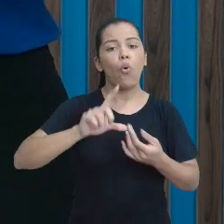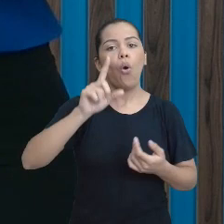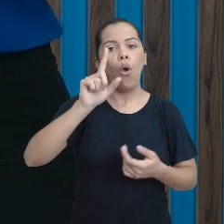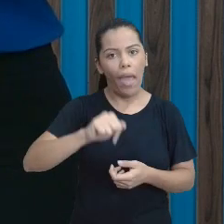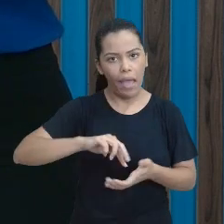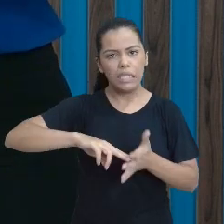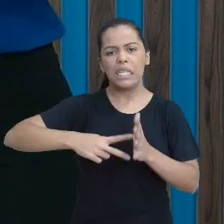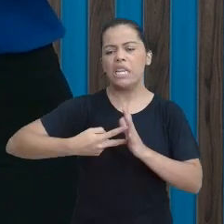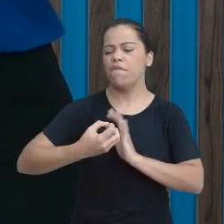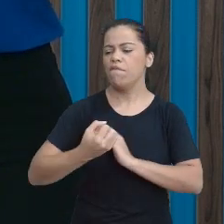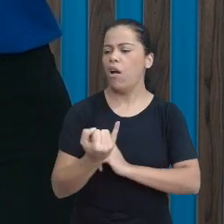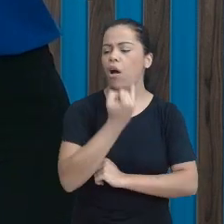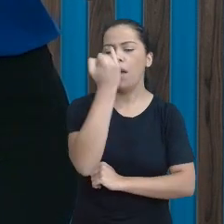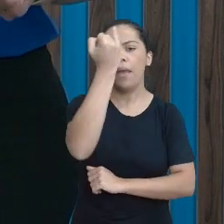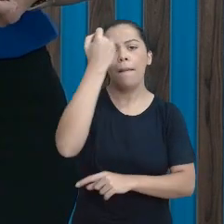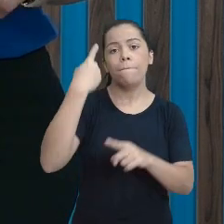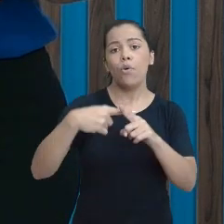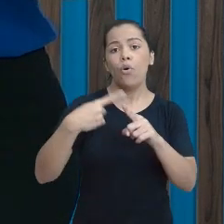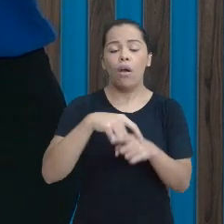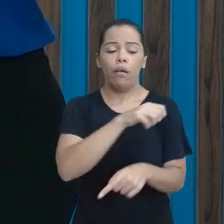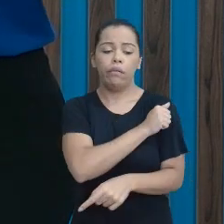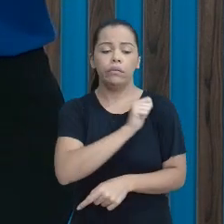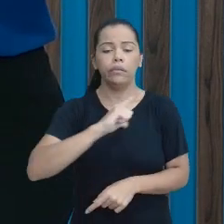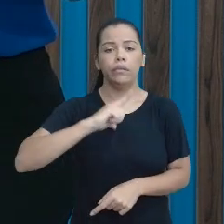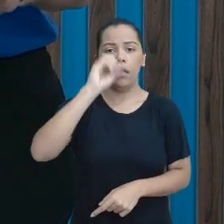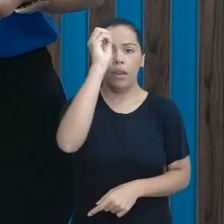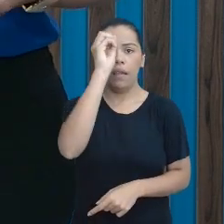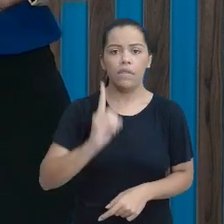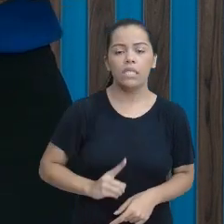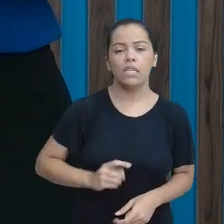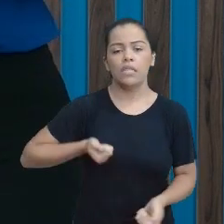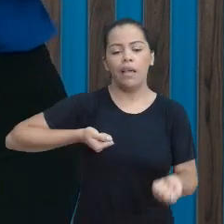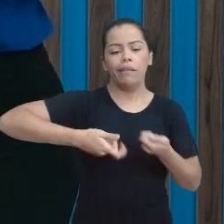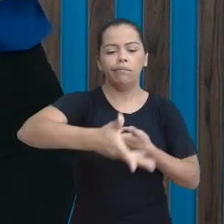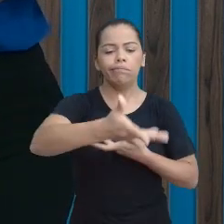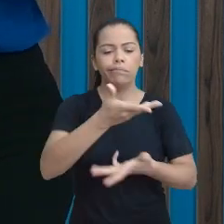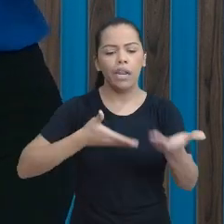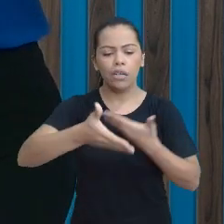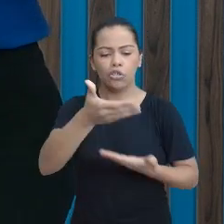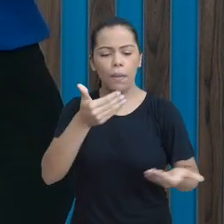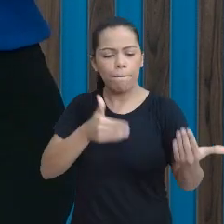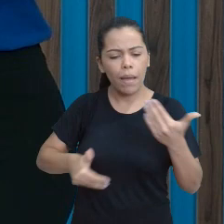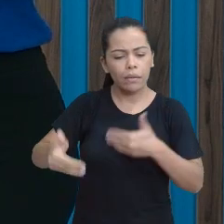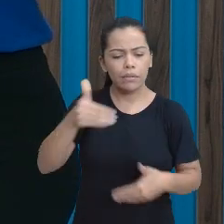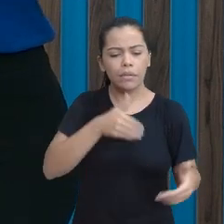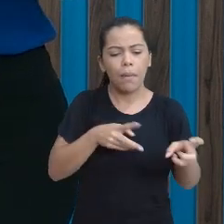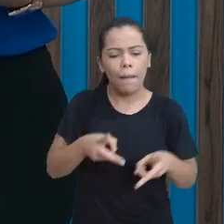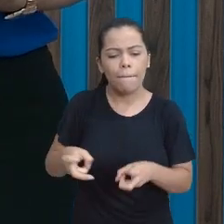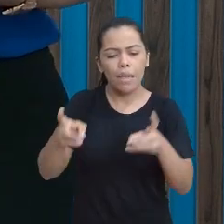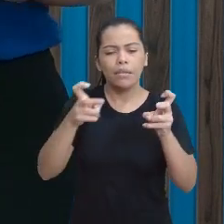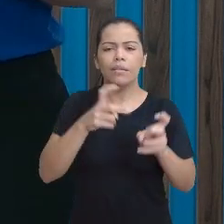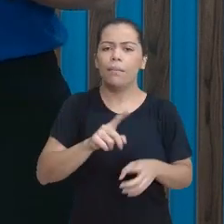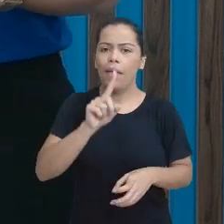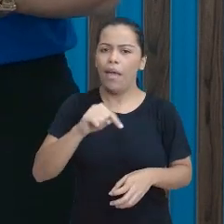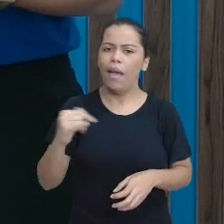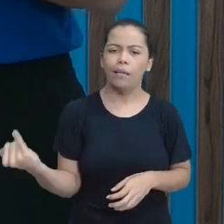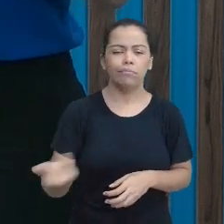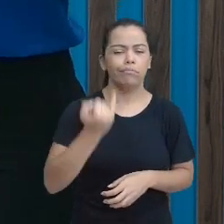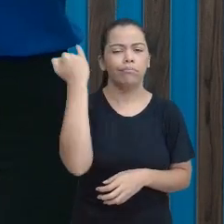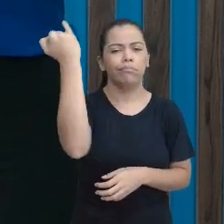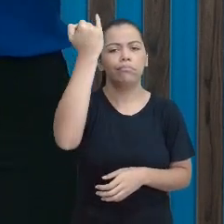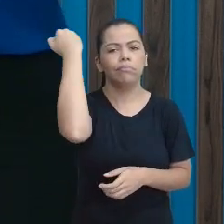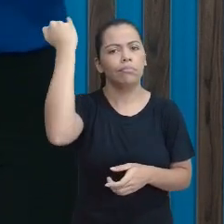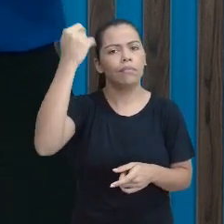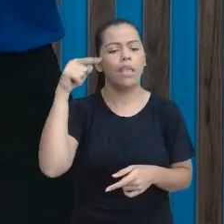com deficiência, interagir, participar, perceber é indispensável. E aí